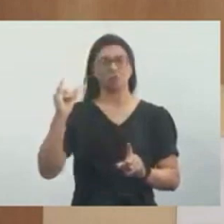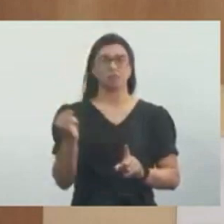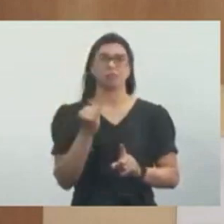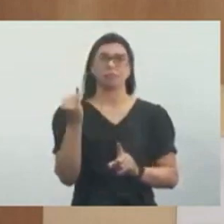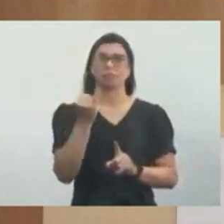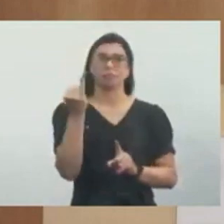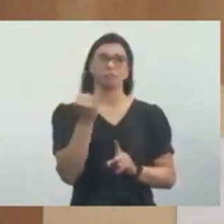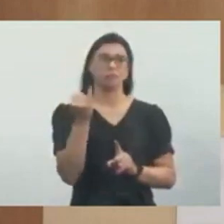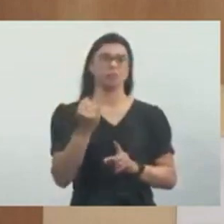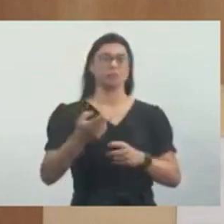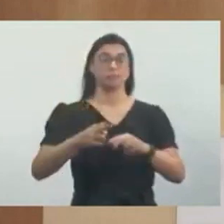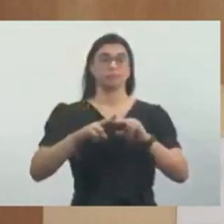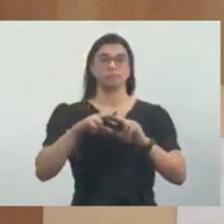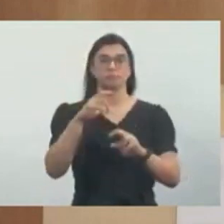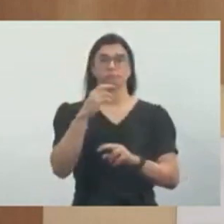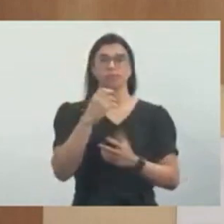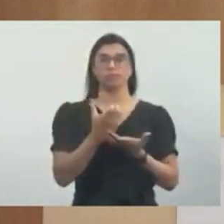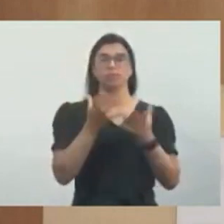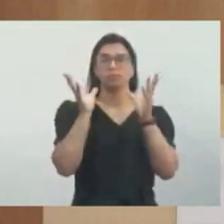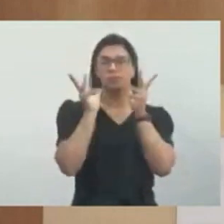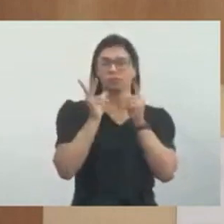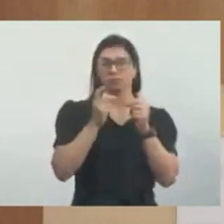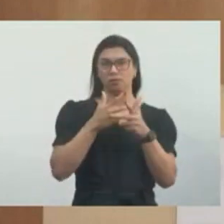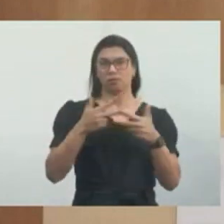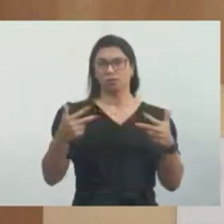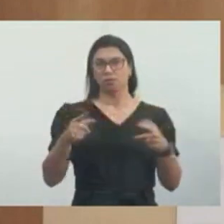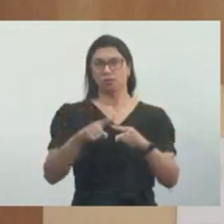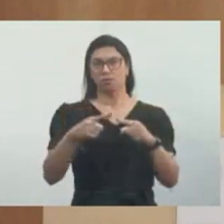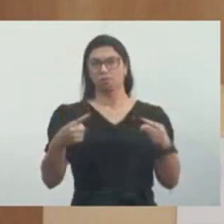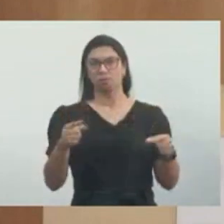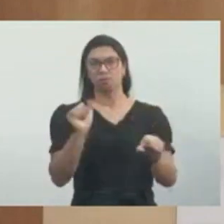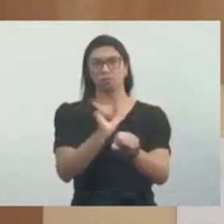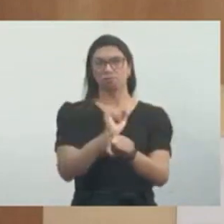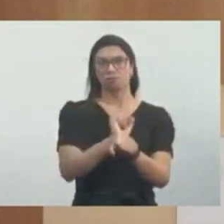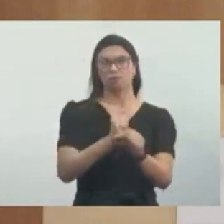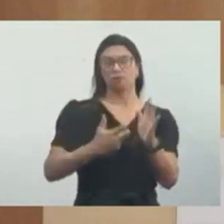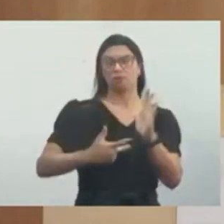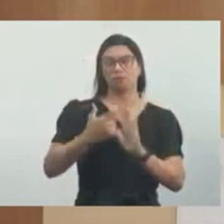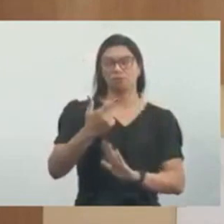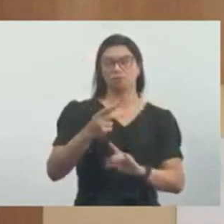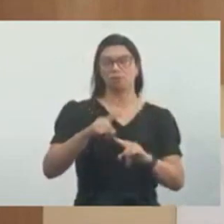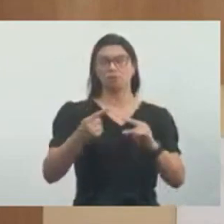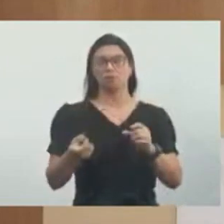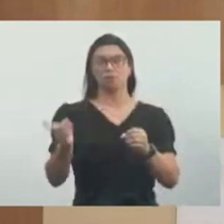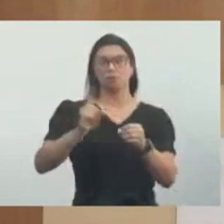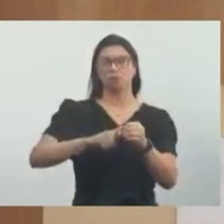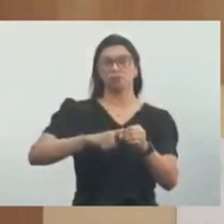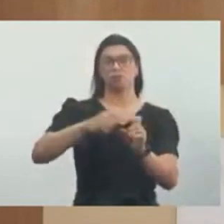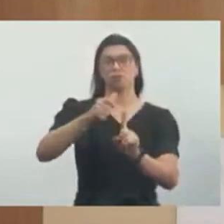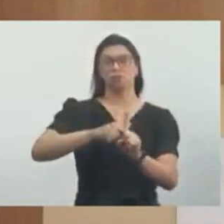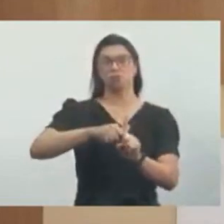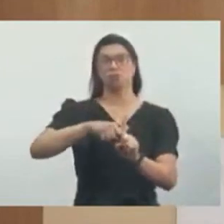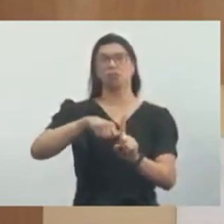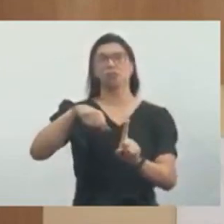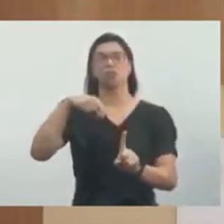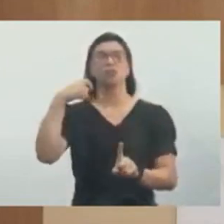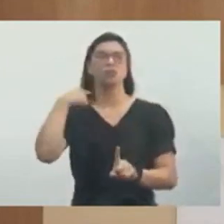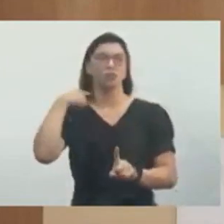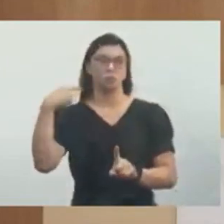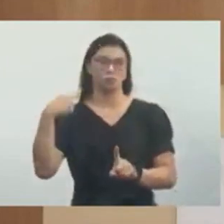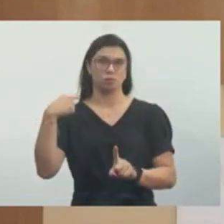tanto com a causa animal que ele parou as castrações de setembro até agora, vai voltar em maio, não é?